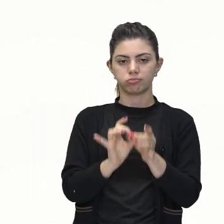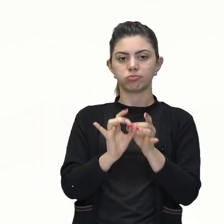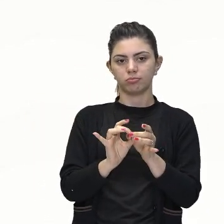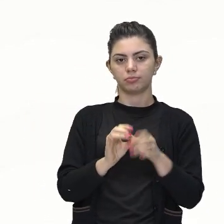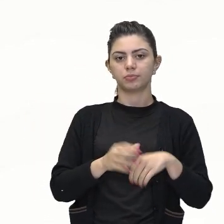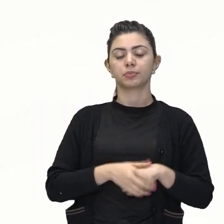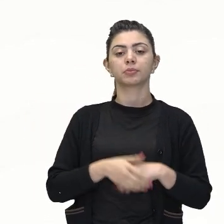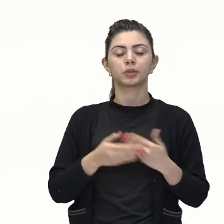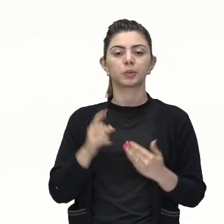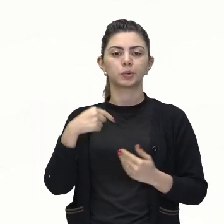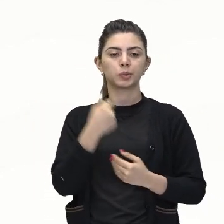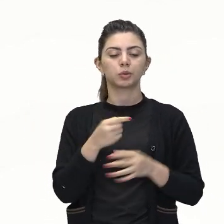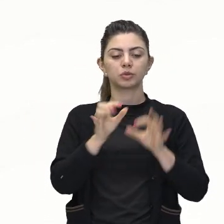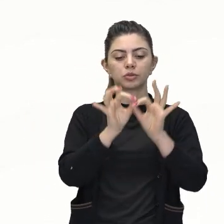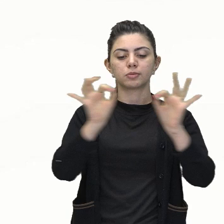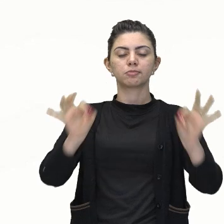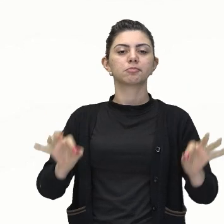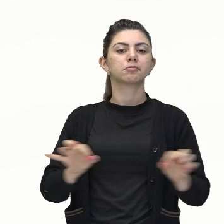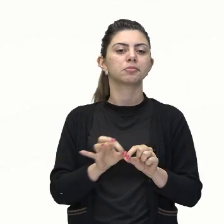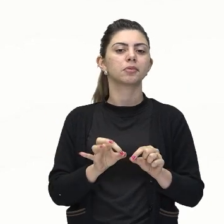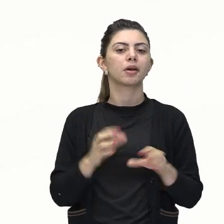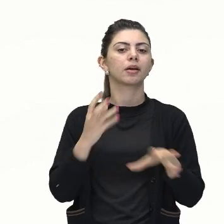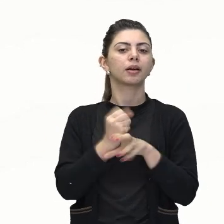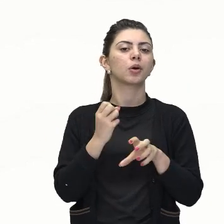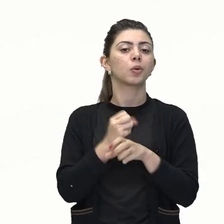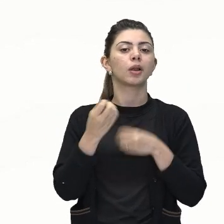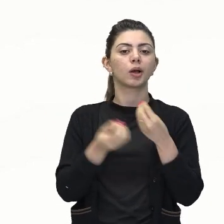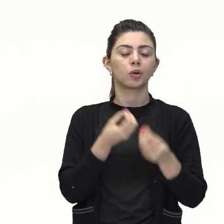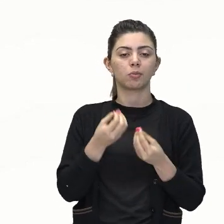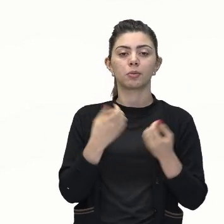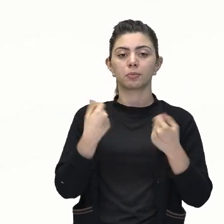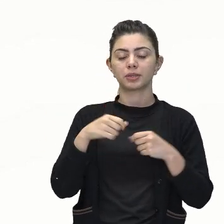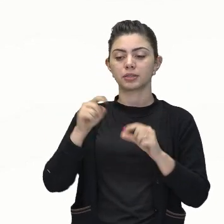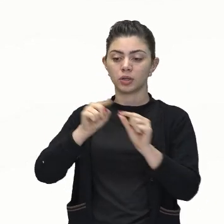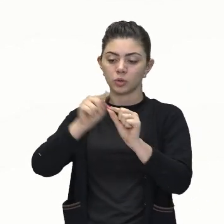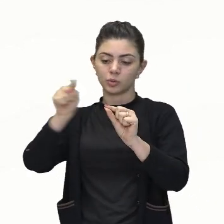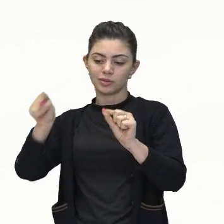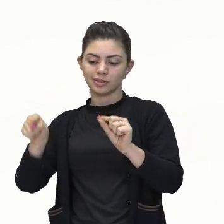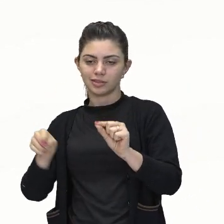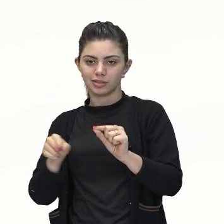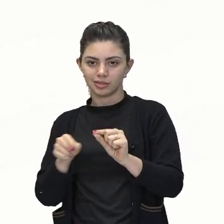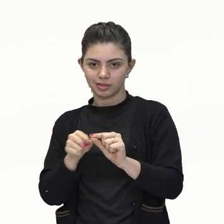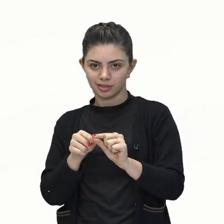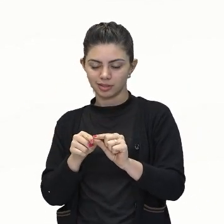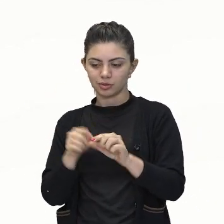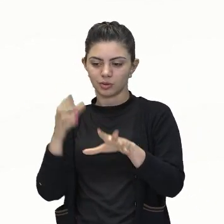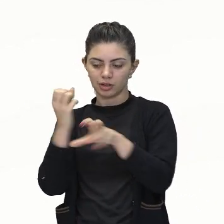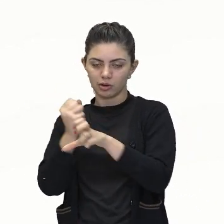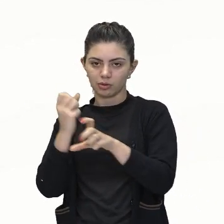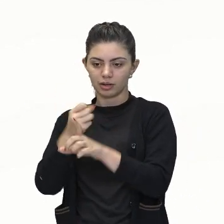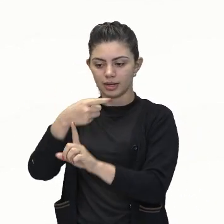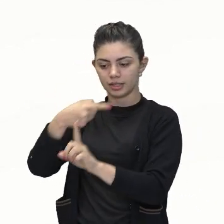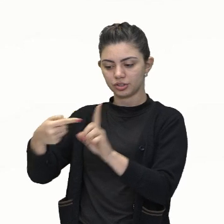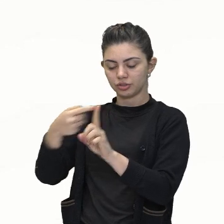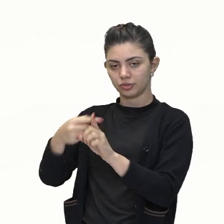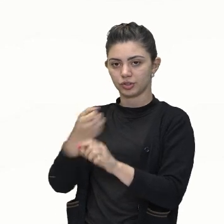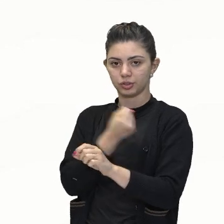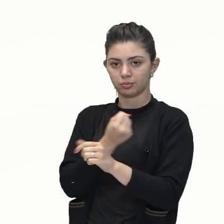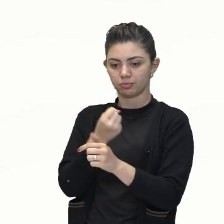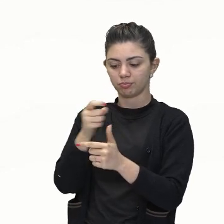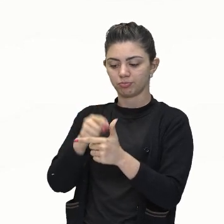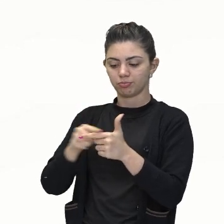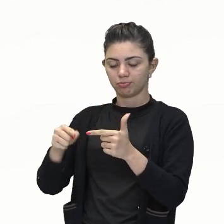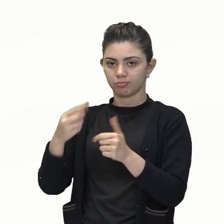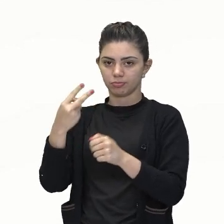calcular o seu perímetro, devemos calcular o perímetro do círculo e dividir o resultado por 2, pois a